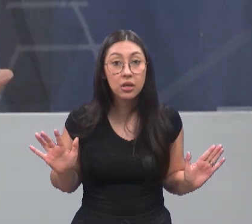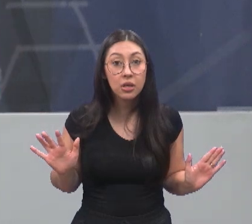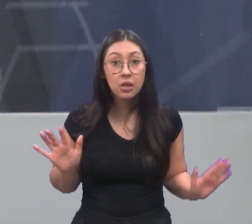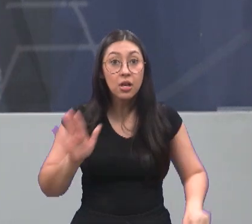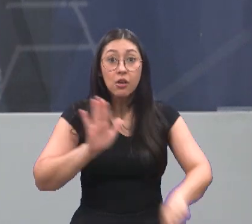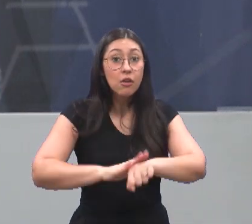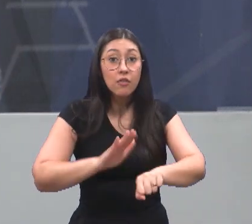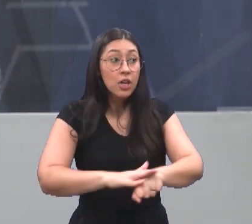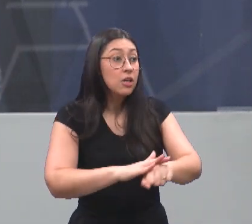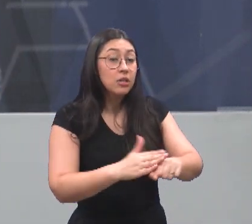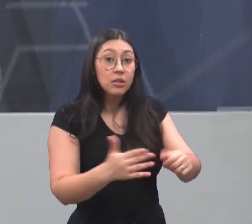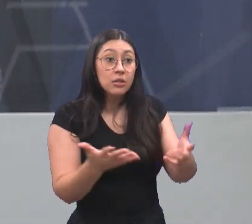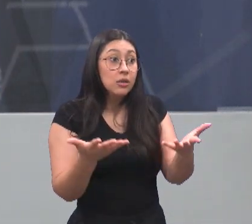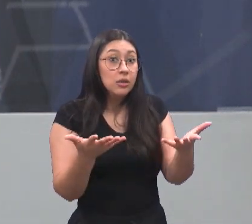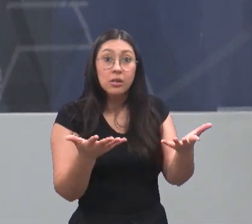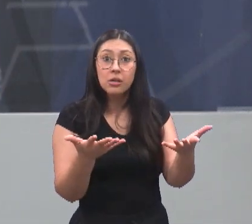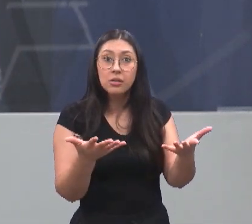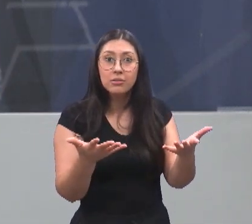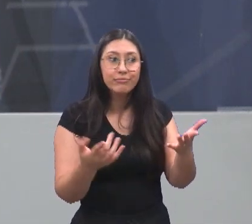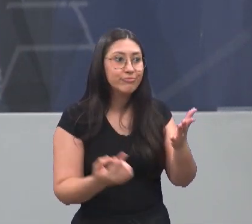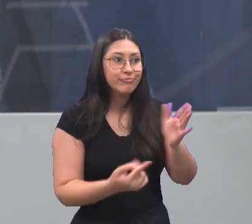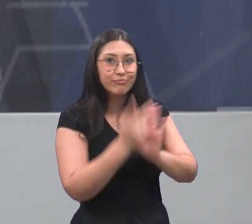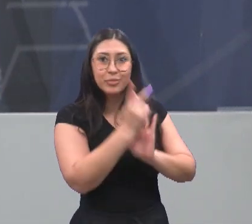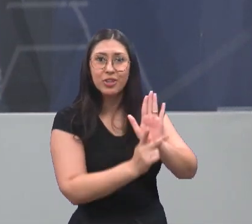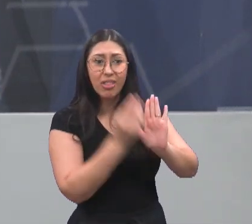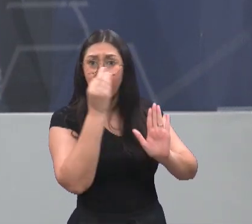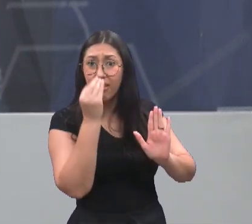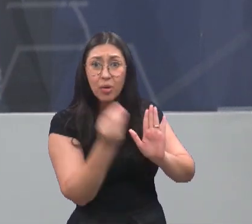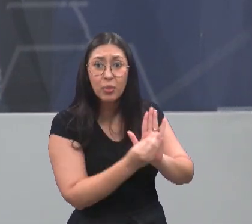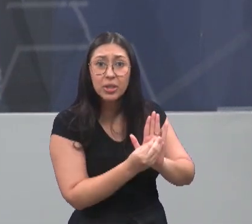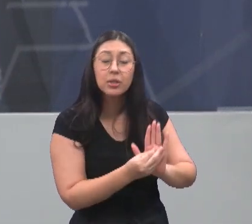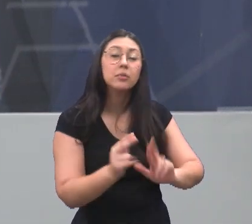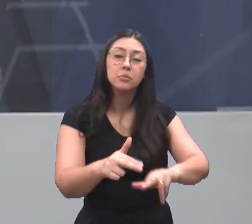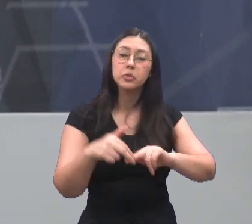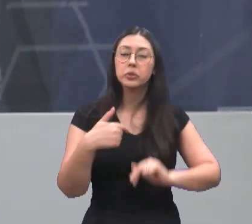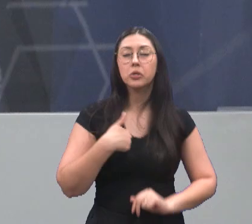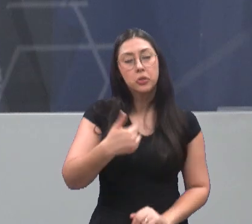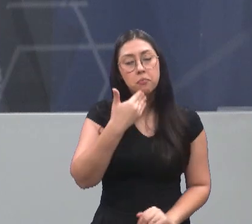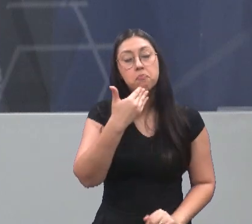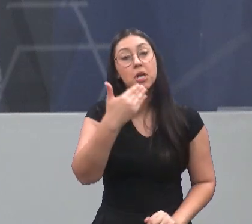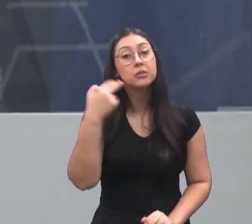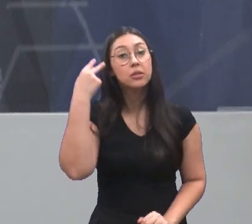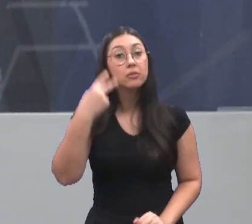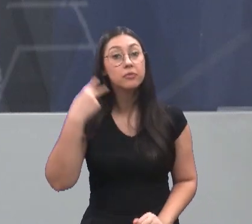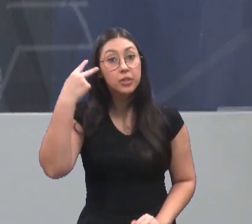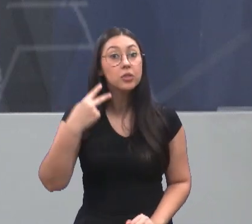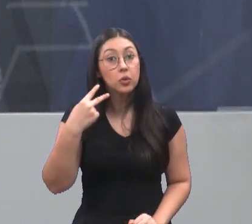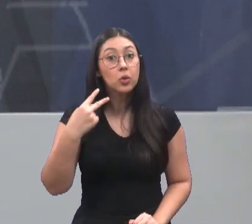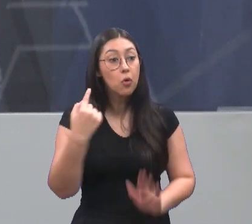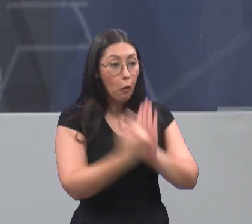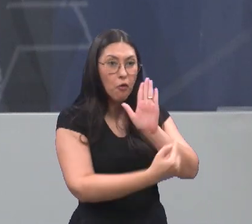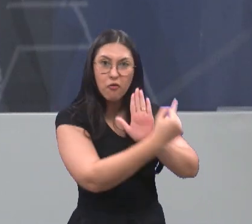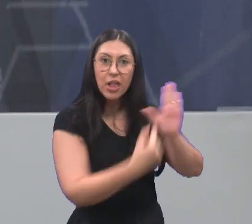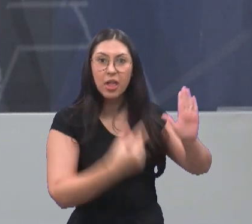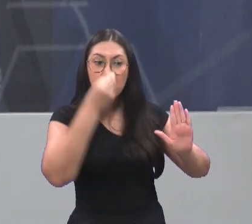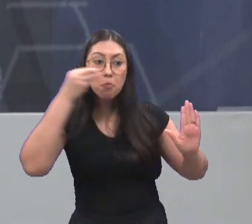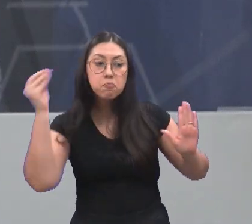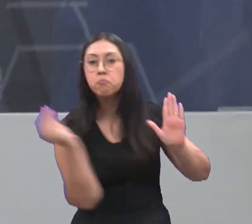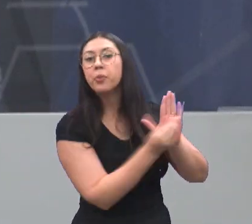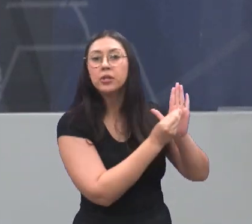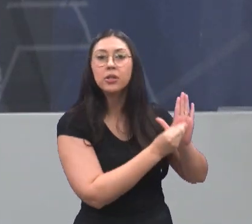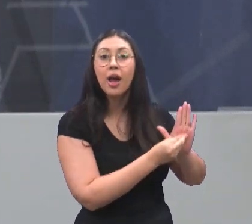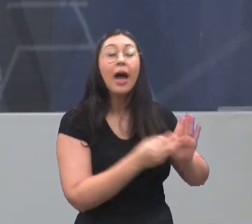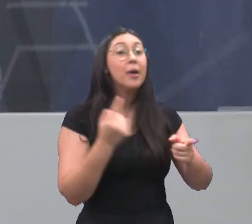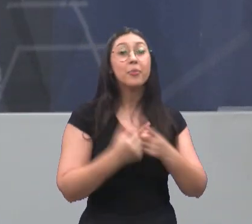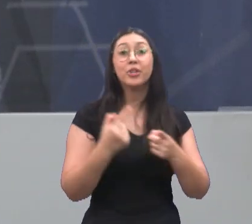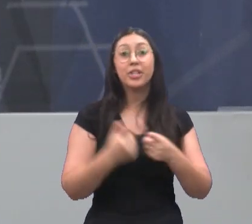que banalize essa situação. Então, eu peço que os nobres vereadores, vamos derrubar o veto do prefeito, não por ser